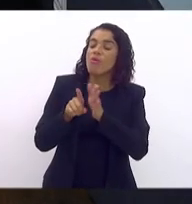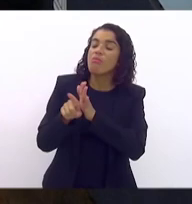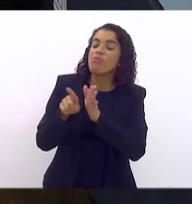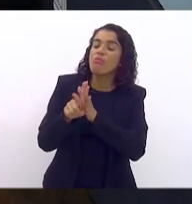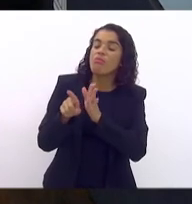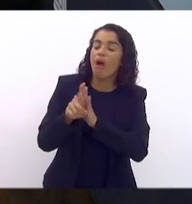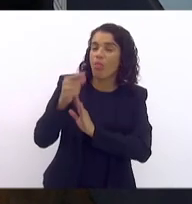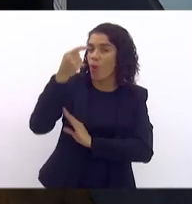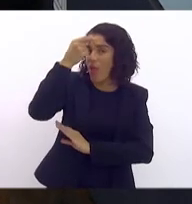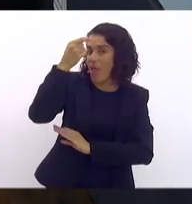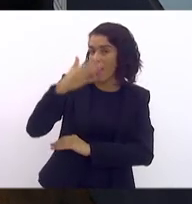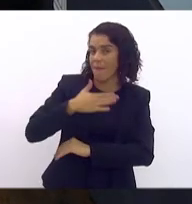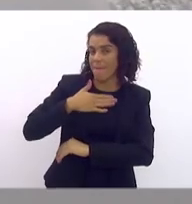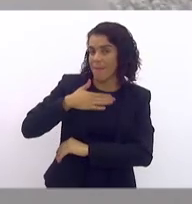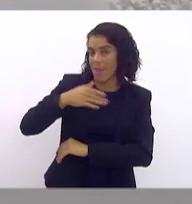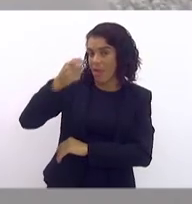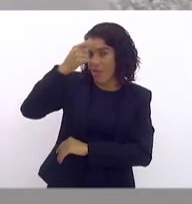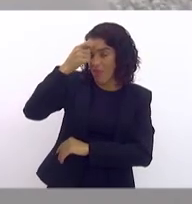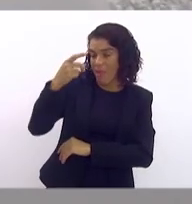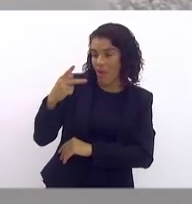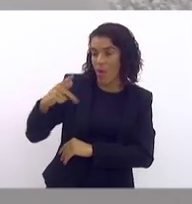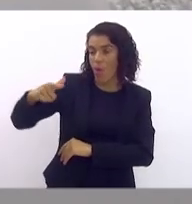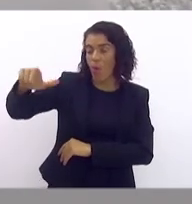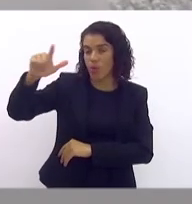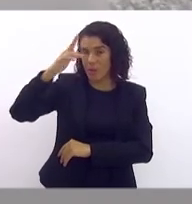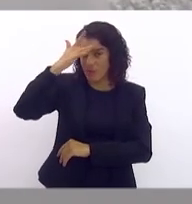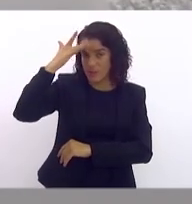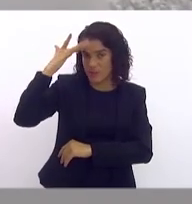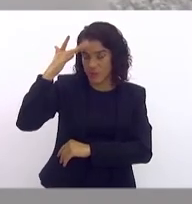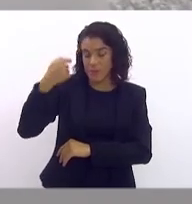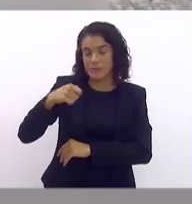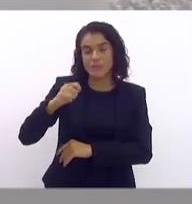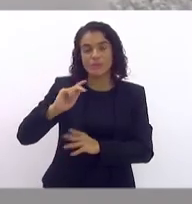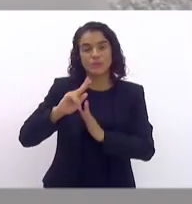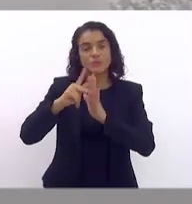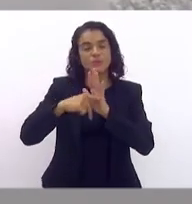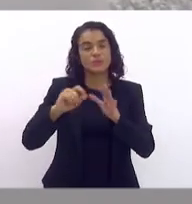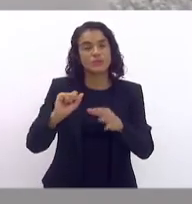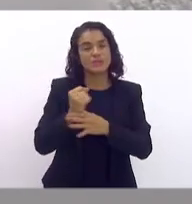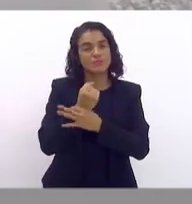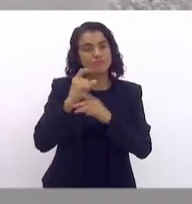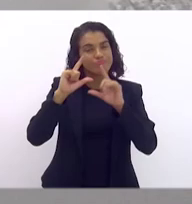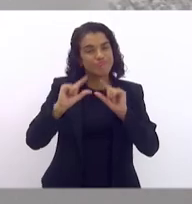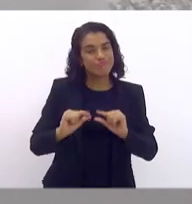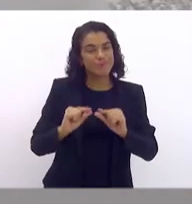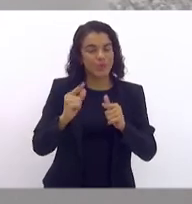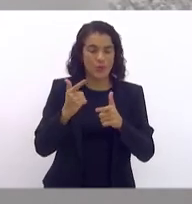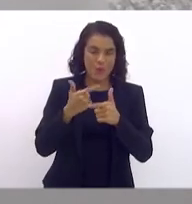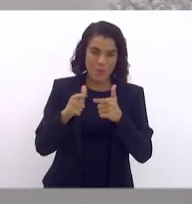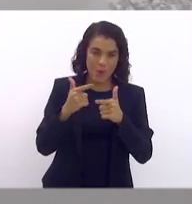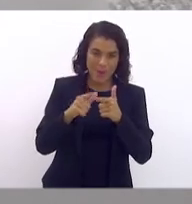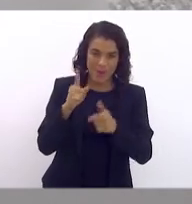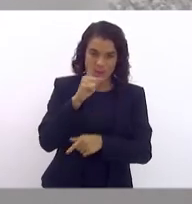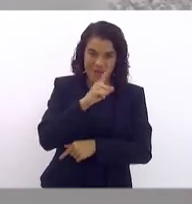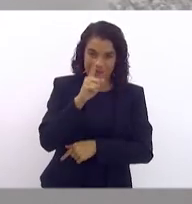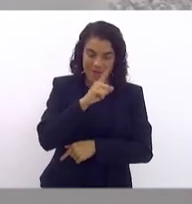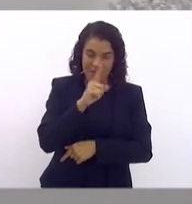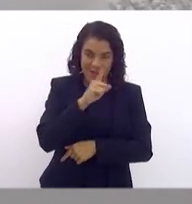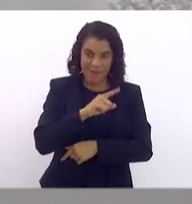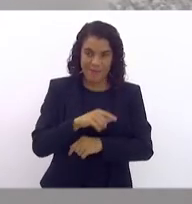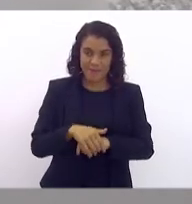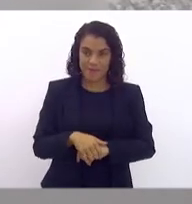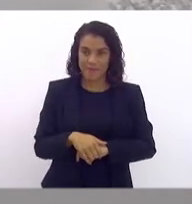de uma Então eu preciso ter um protocolo seguro para minimizar os riscos mas os erros eles vão diminuir com